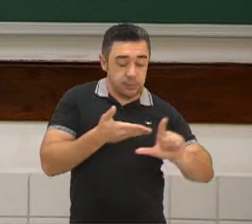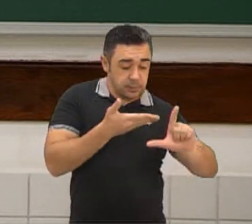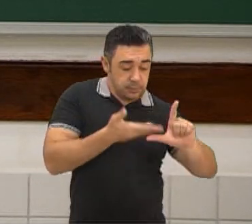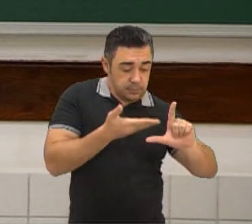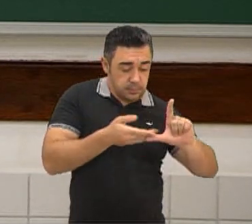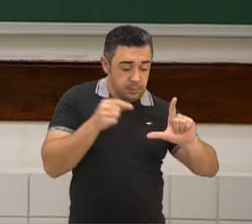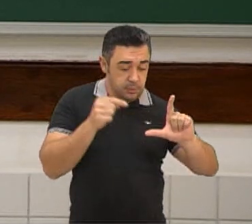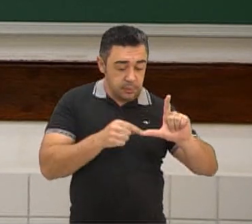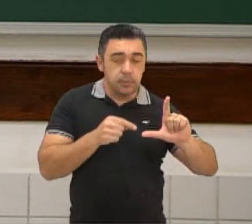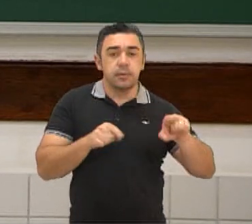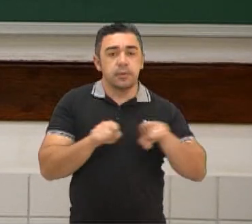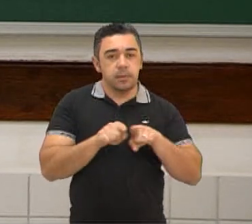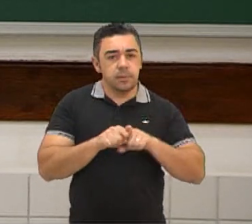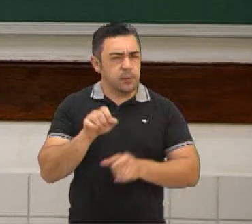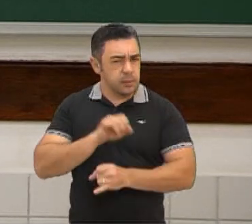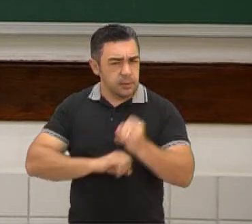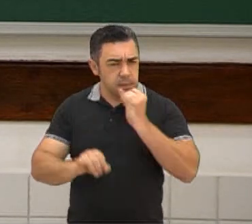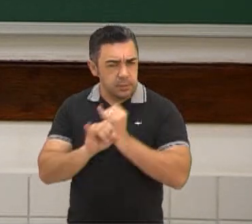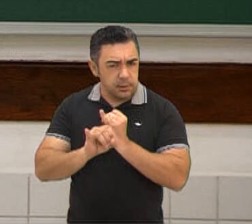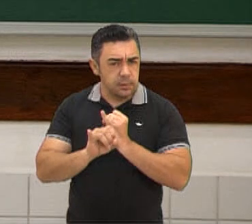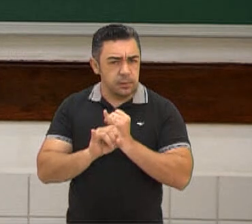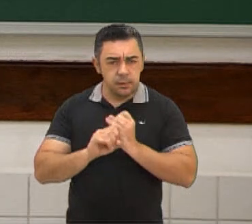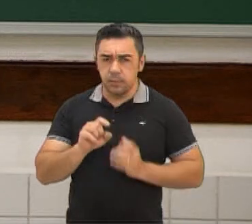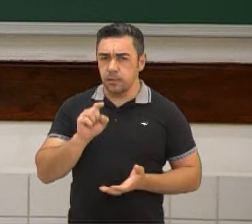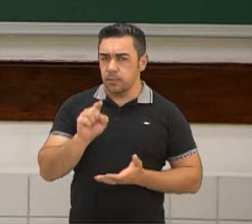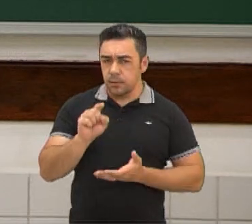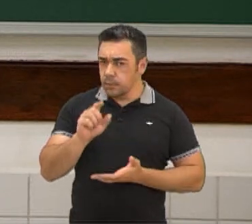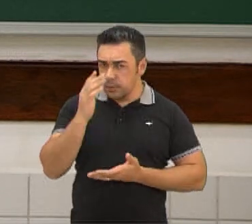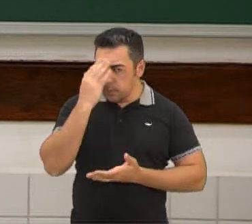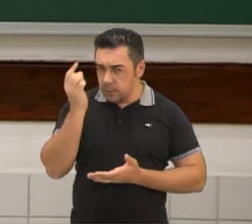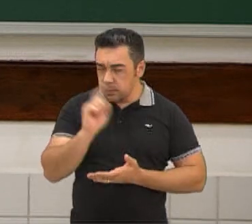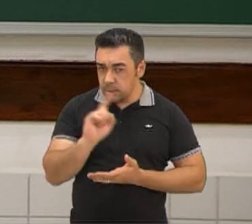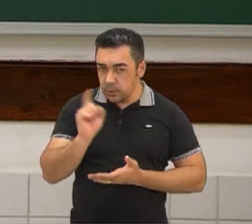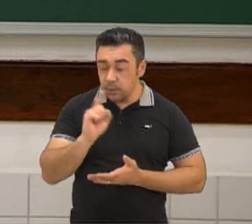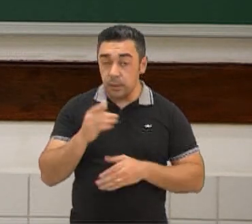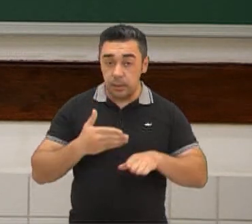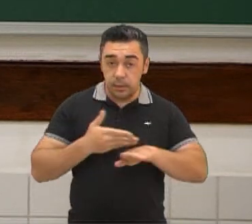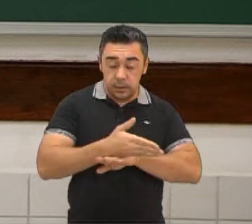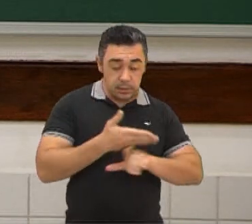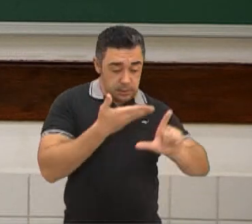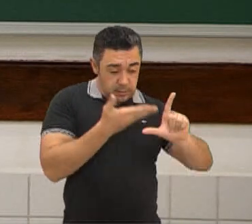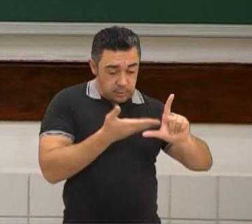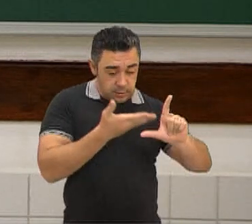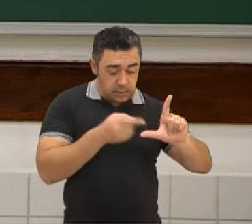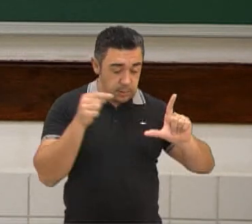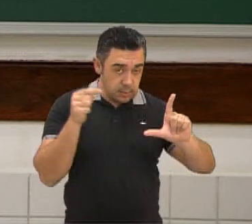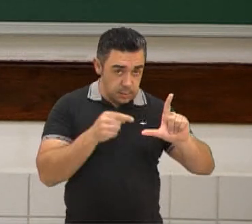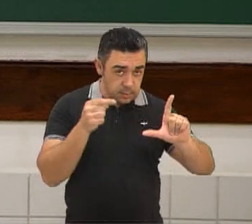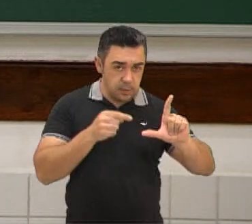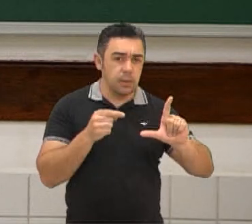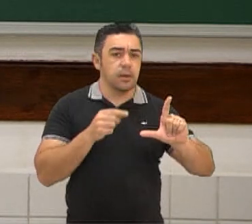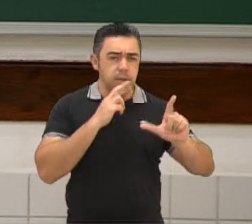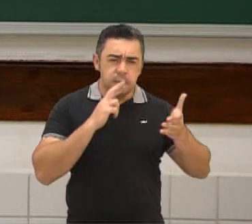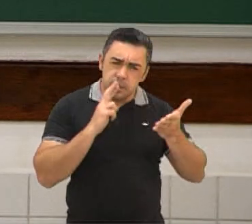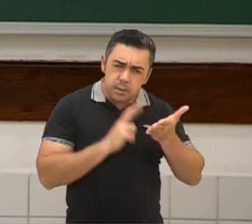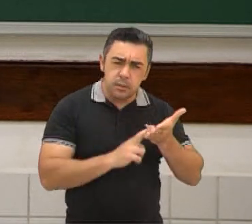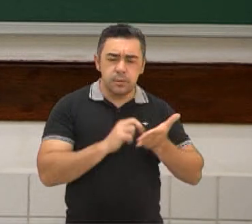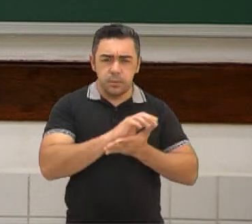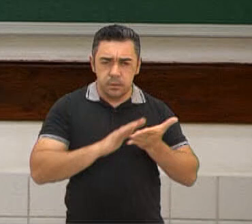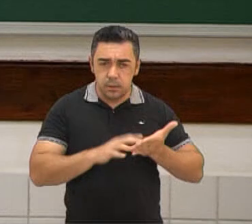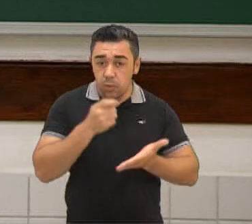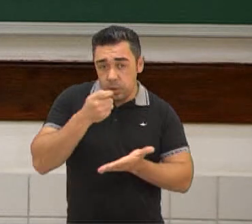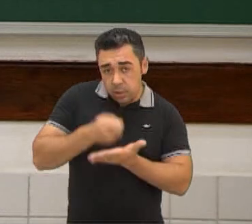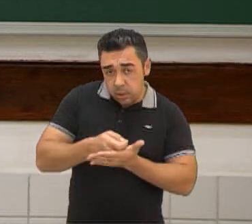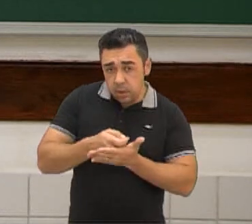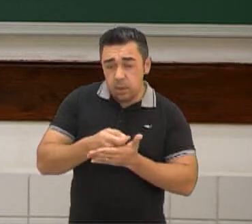Classroom, acesso à internet, não esqueça de entrar lá na aula e fazer a atividade obrigatória. É